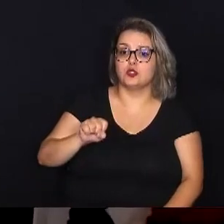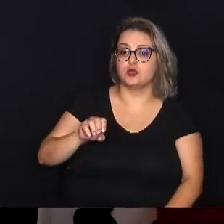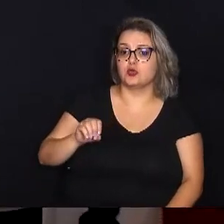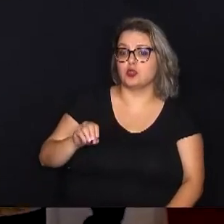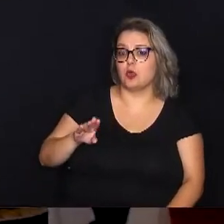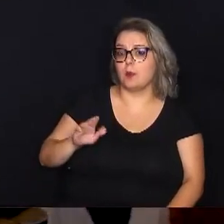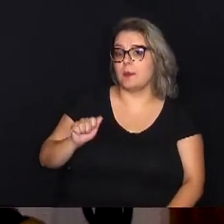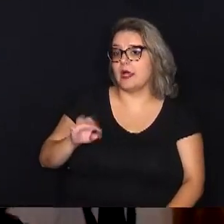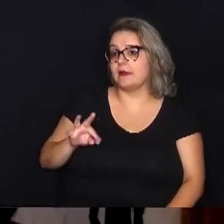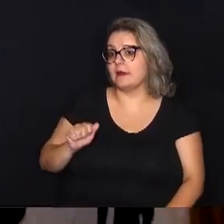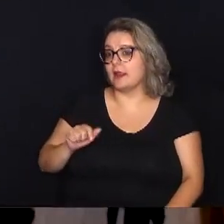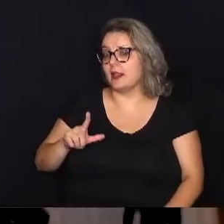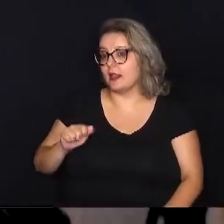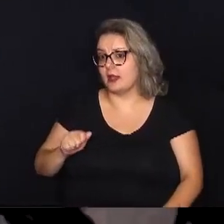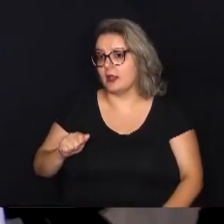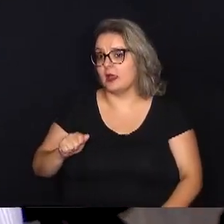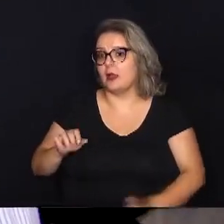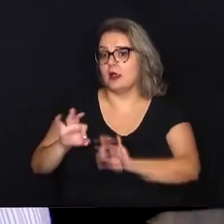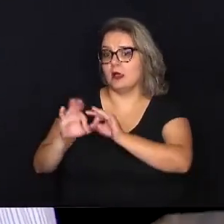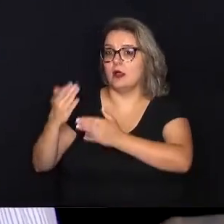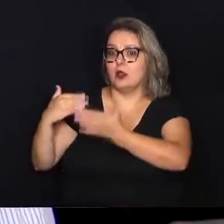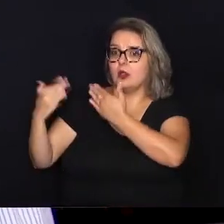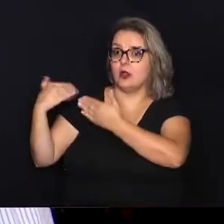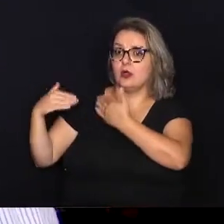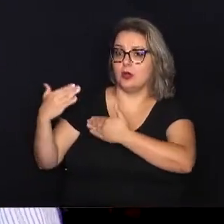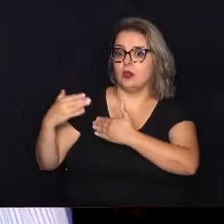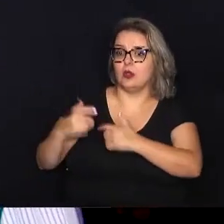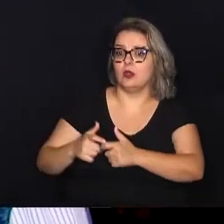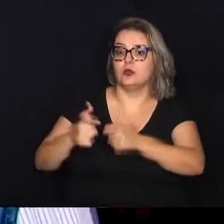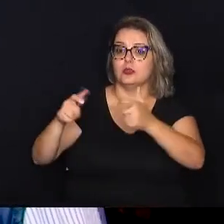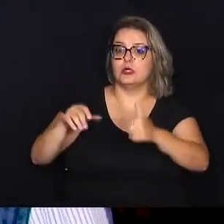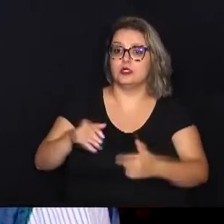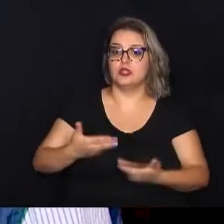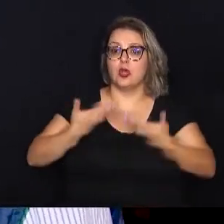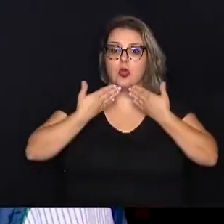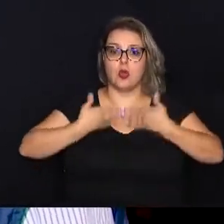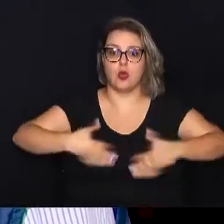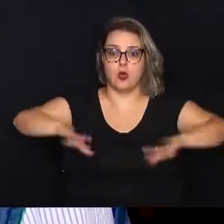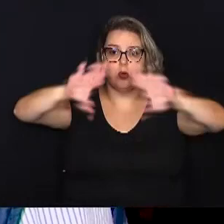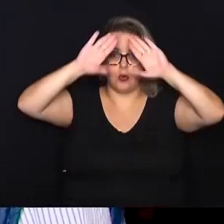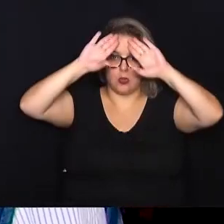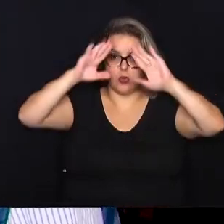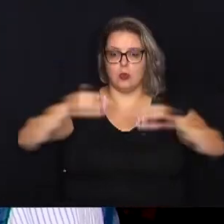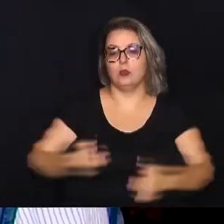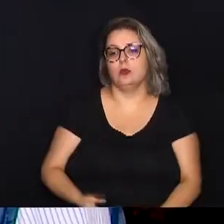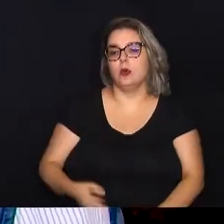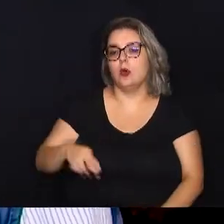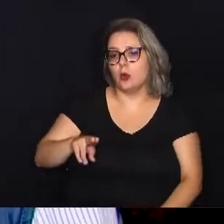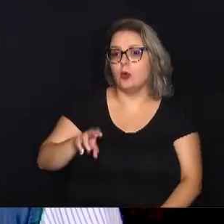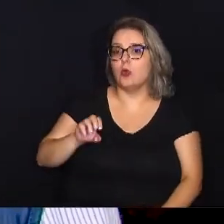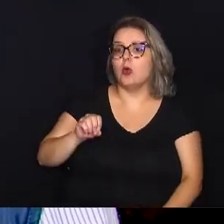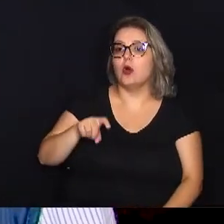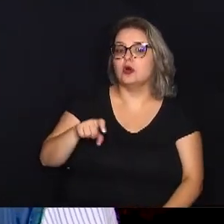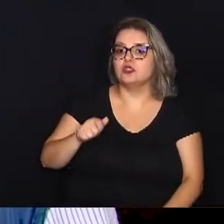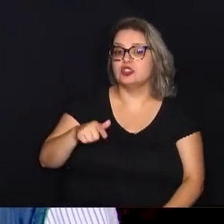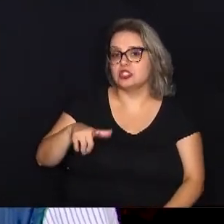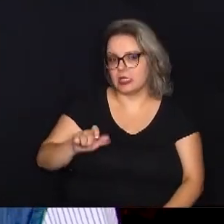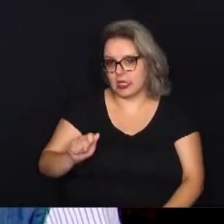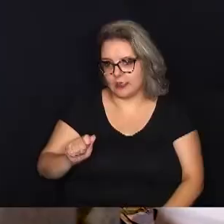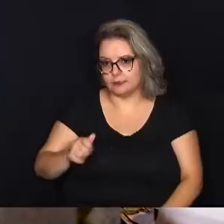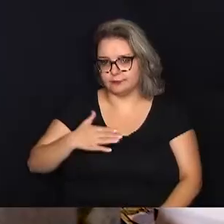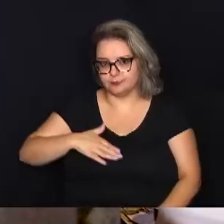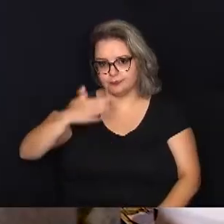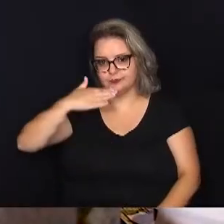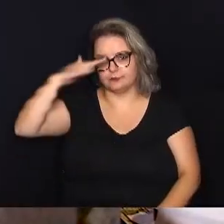chama-se Obatalá. É um dos descendentes de Obatalá, do grande orixá. Ou Oxalá, como nós chamamos aqui no